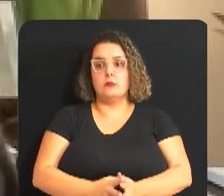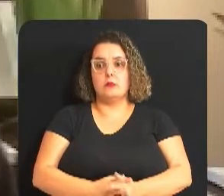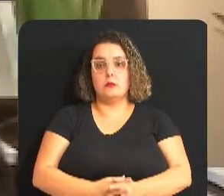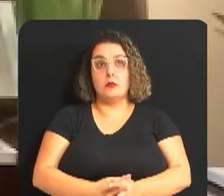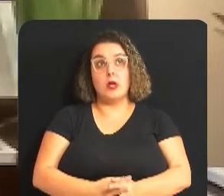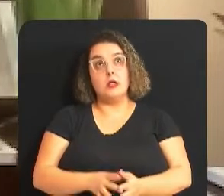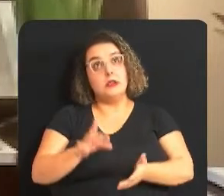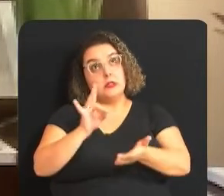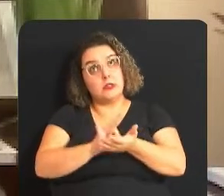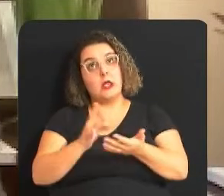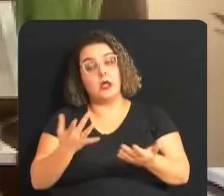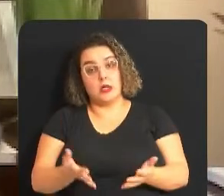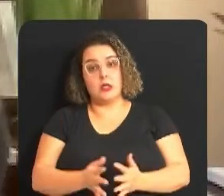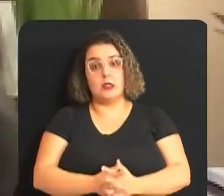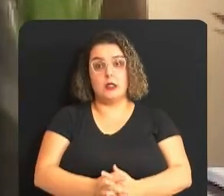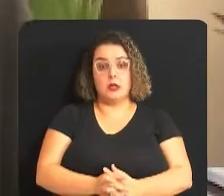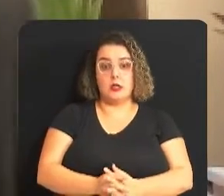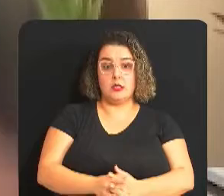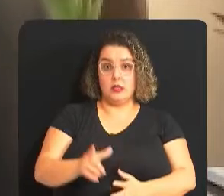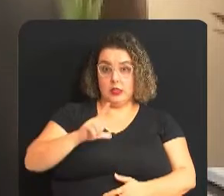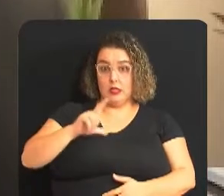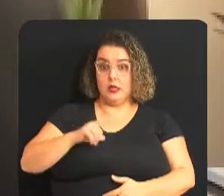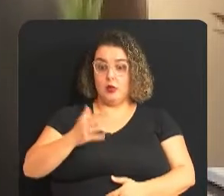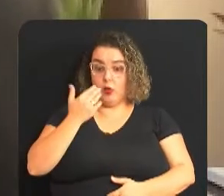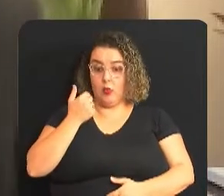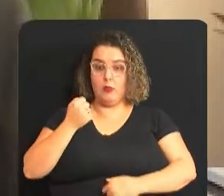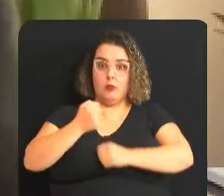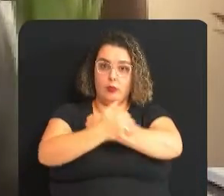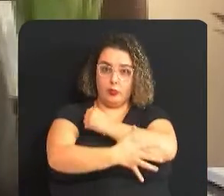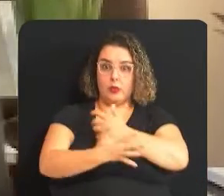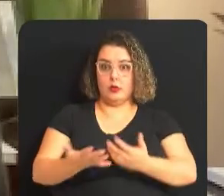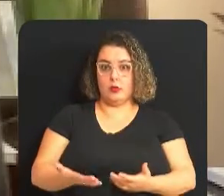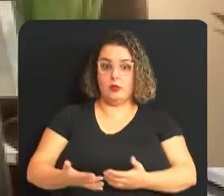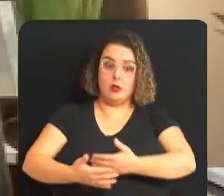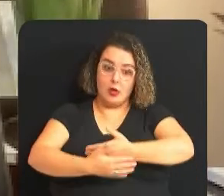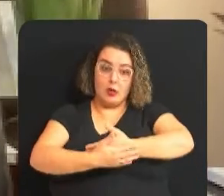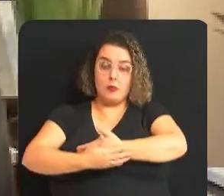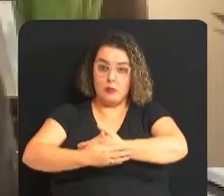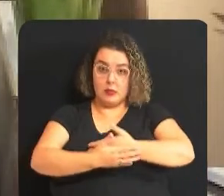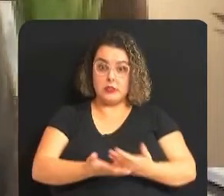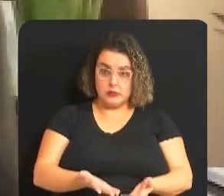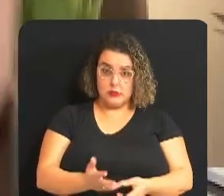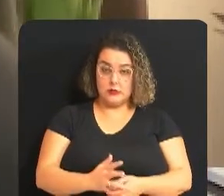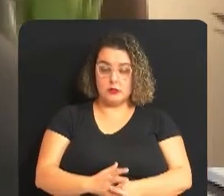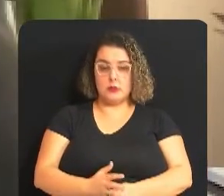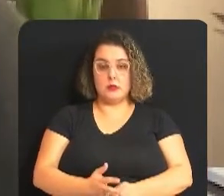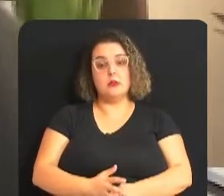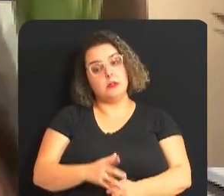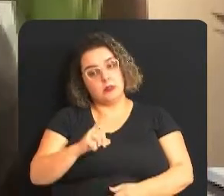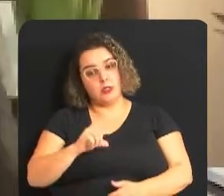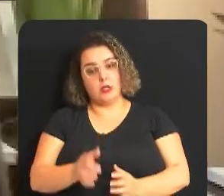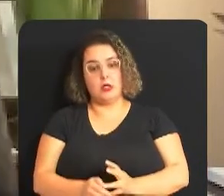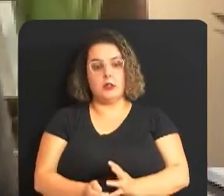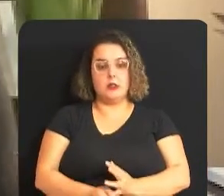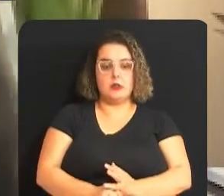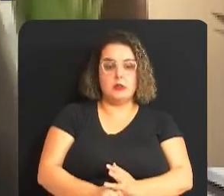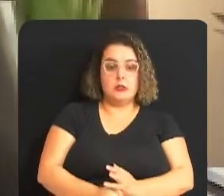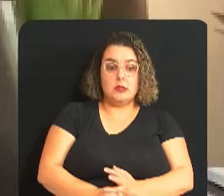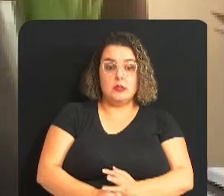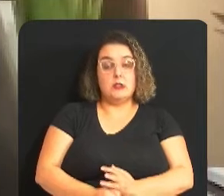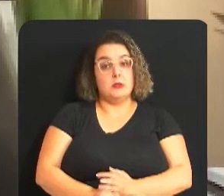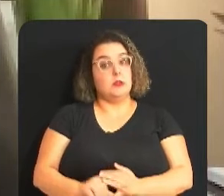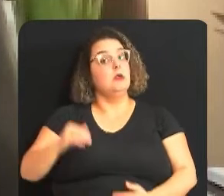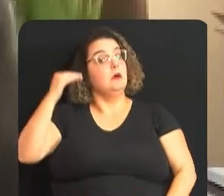Na realidade, quem tem esse reflexo de comeu e já vai no banheiro é o bebezinho, né? O bebezinho tem isso. Agora, se é uma pessoa